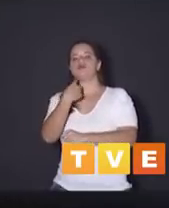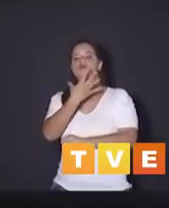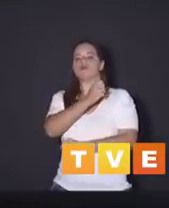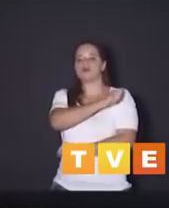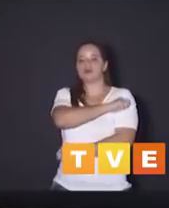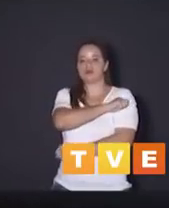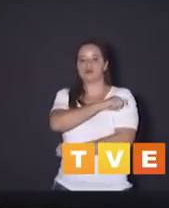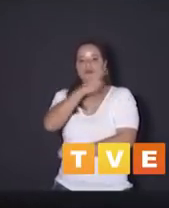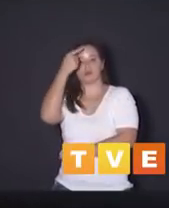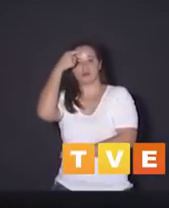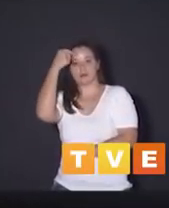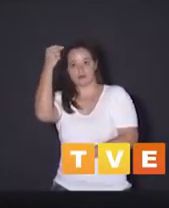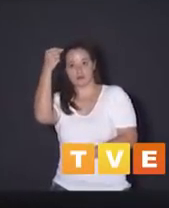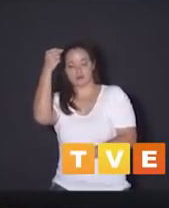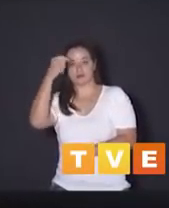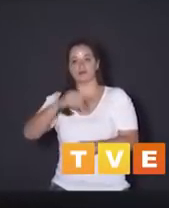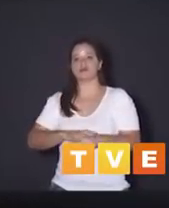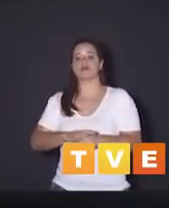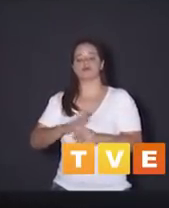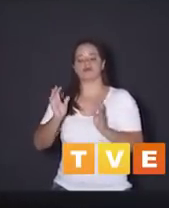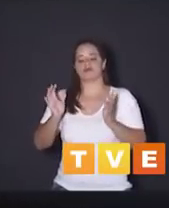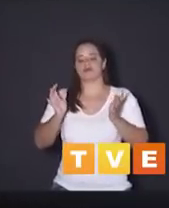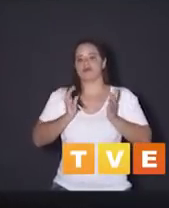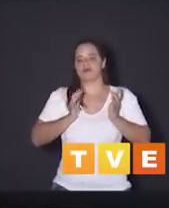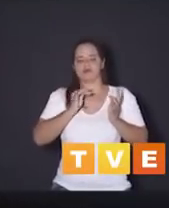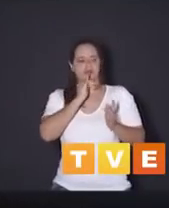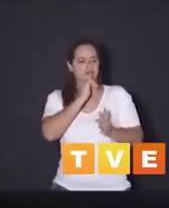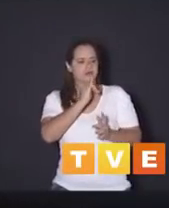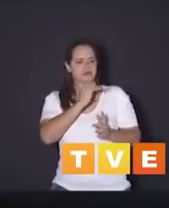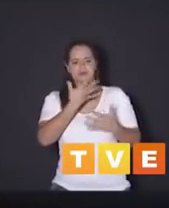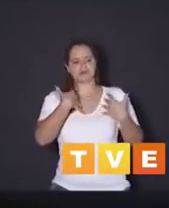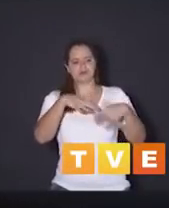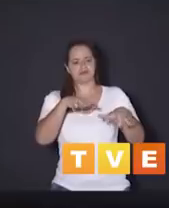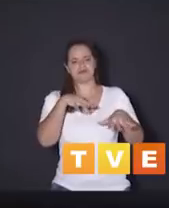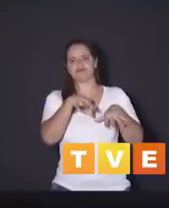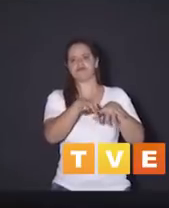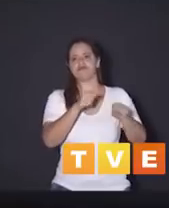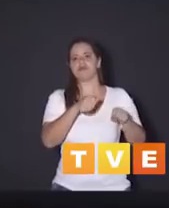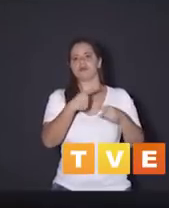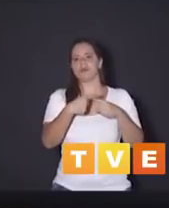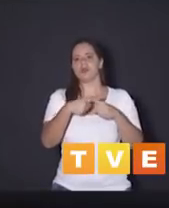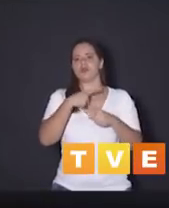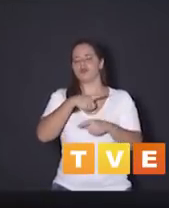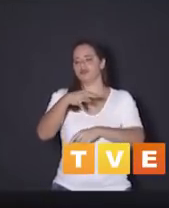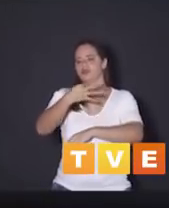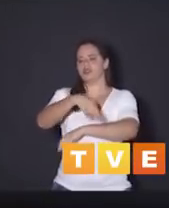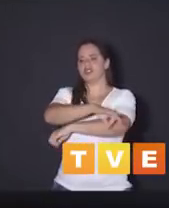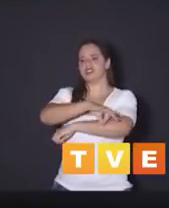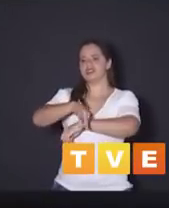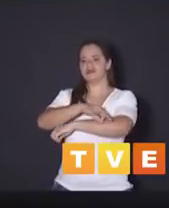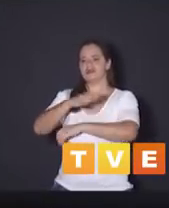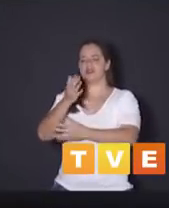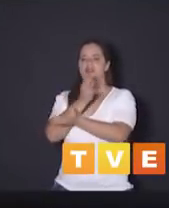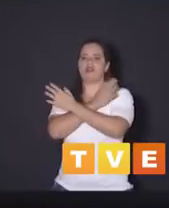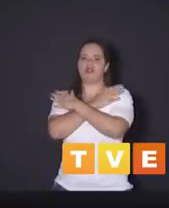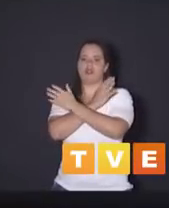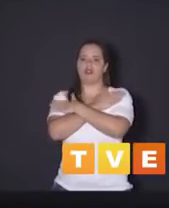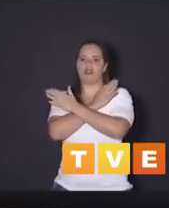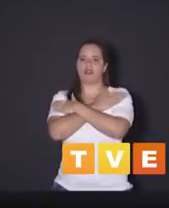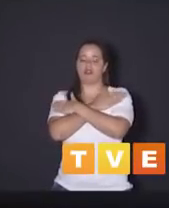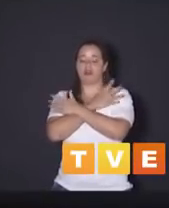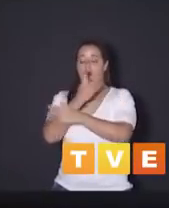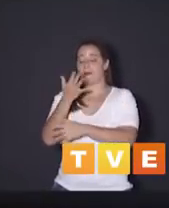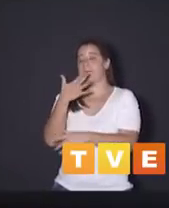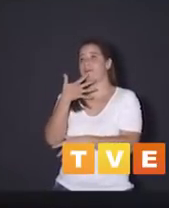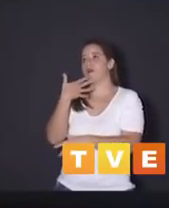da universidade da elite digo o seguinte eu não quero me formar que eu não quero ser um engenheiro desempregado eu prefiro ficar